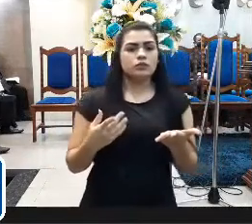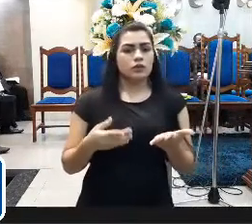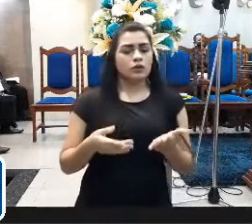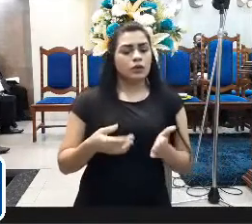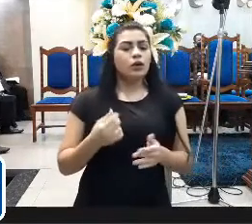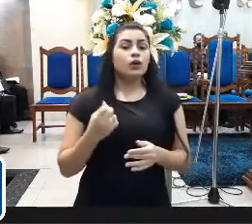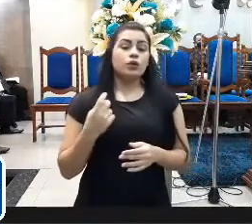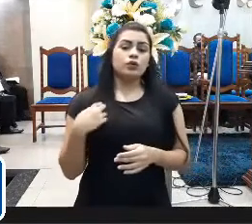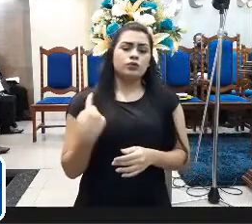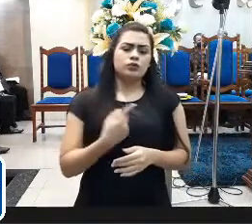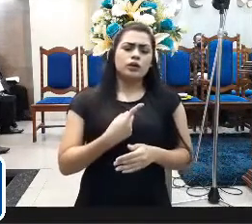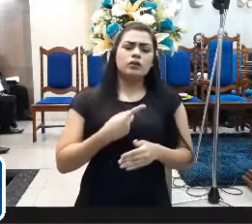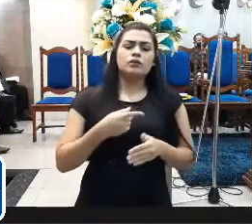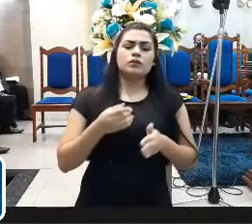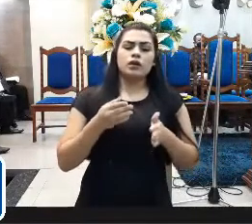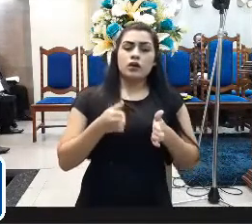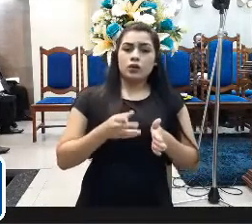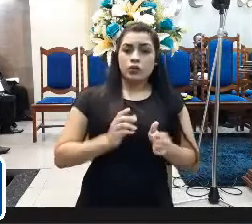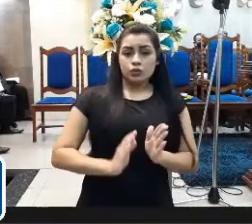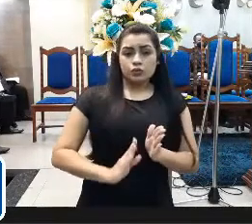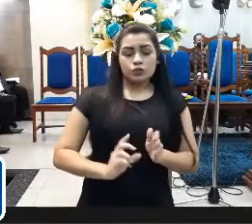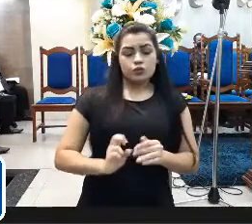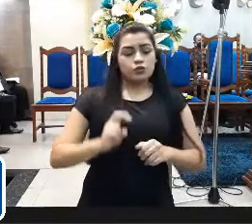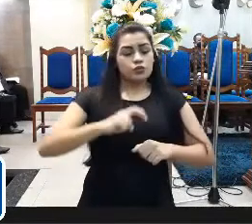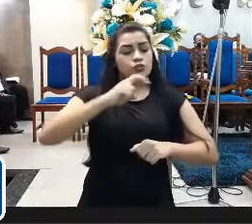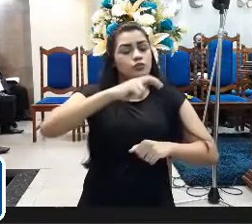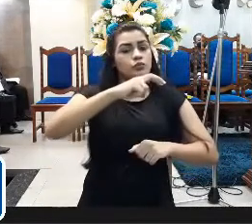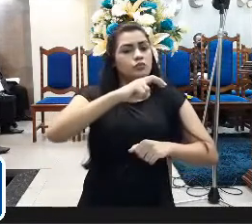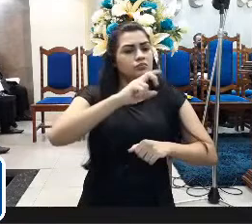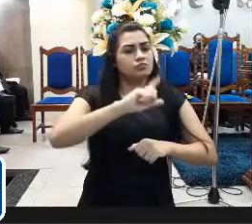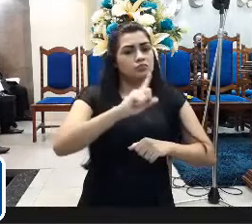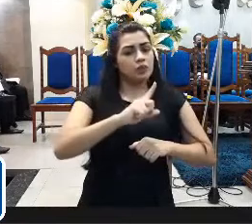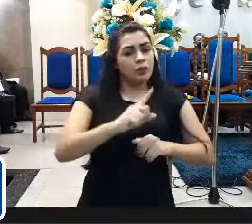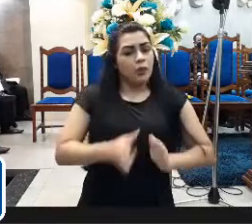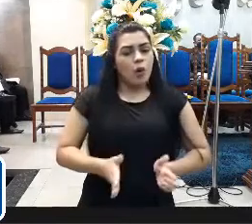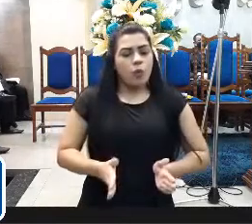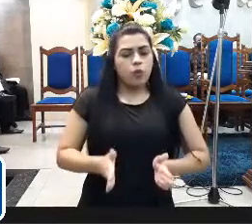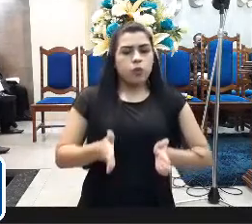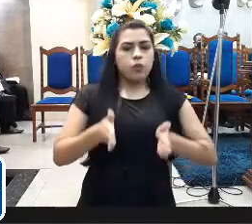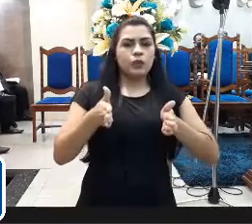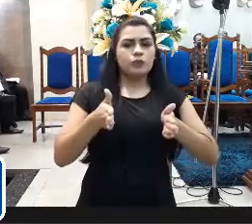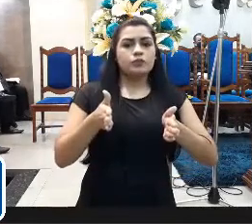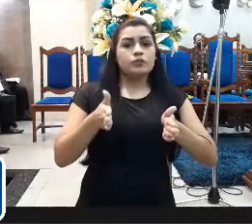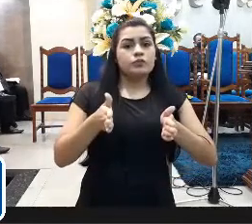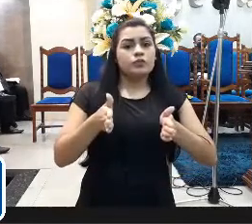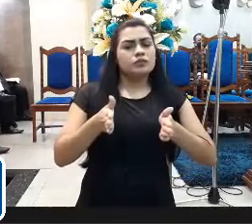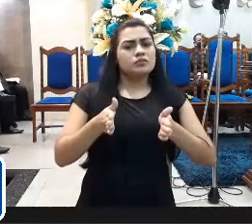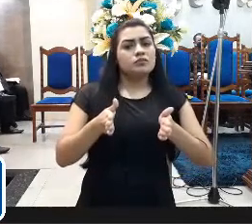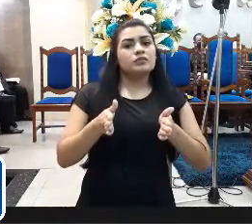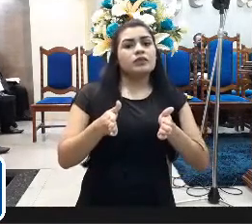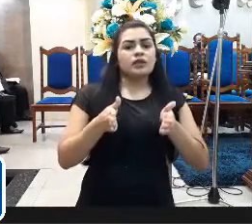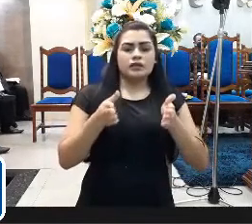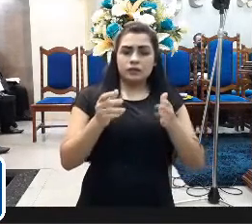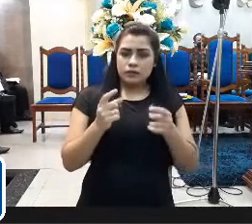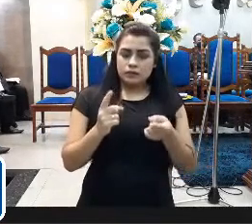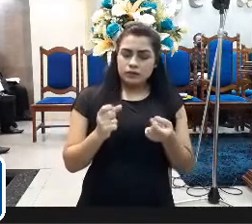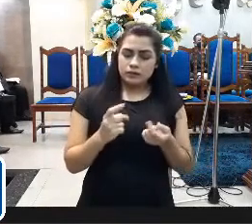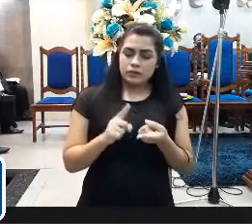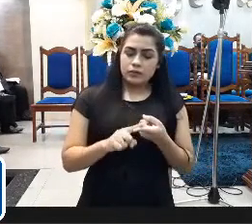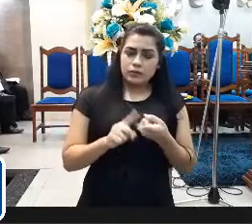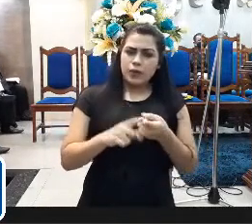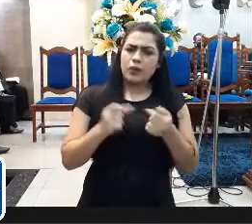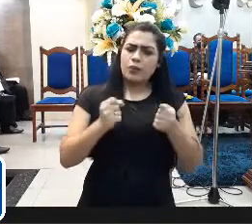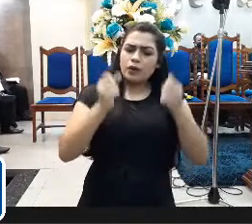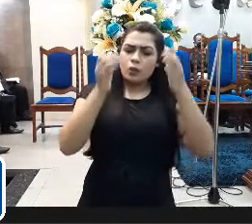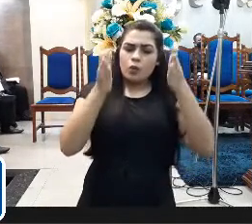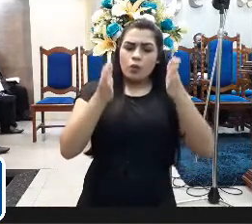descer rápido. Então é melhor ir devagar, não é? É melhor ir escalando os degraus